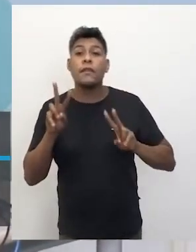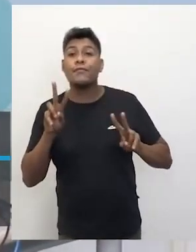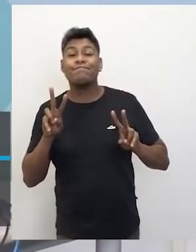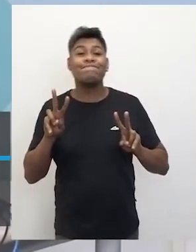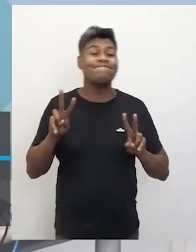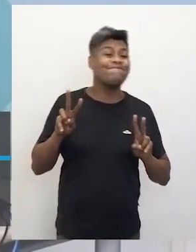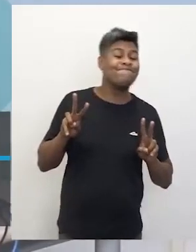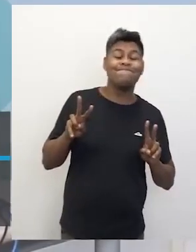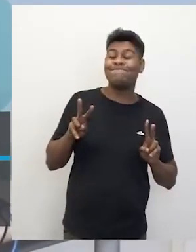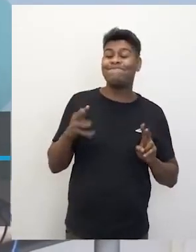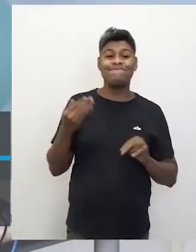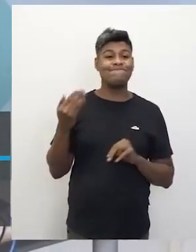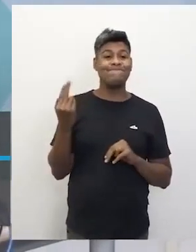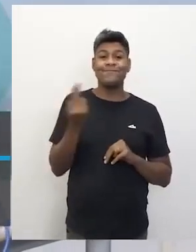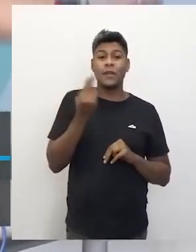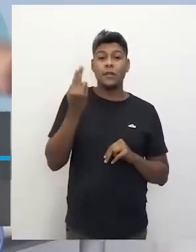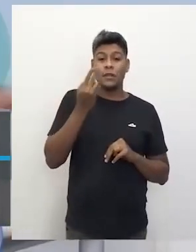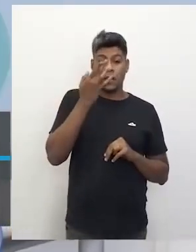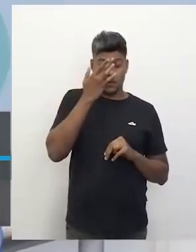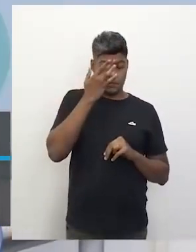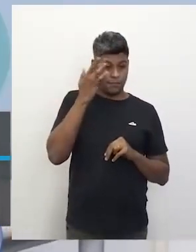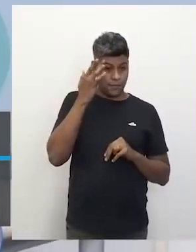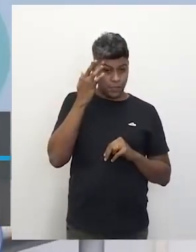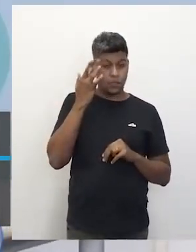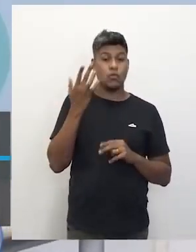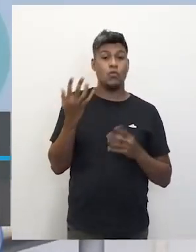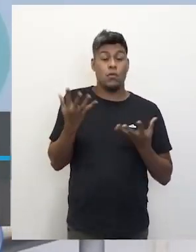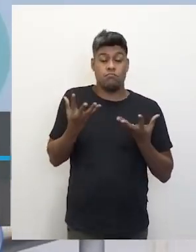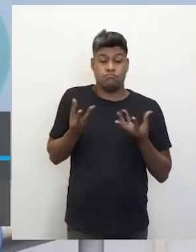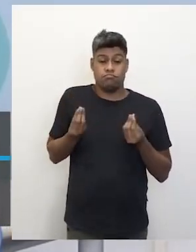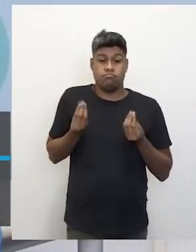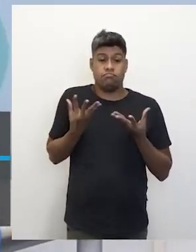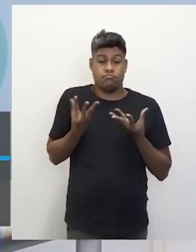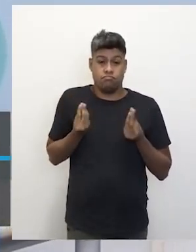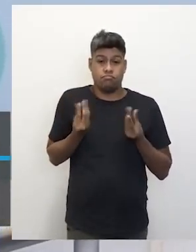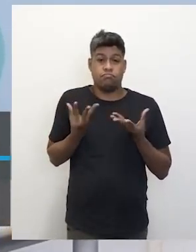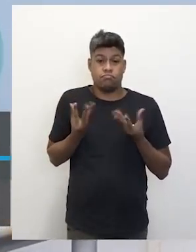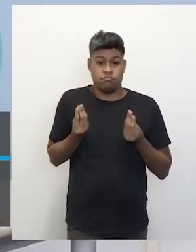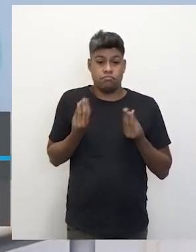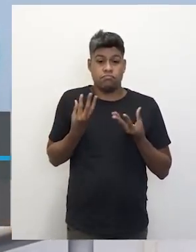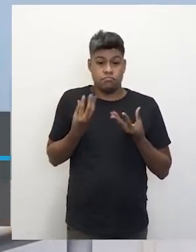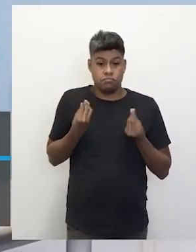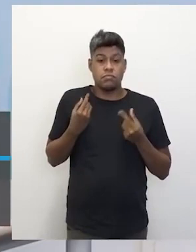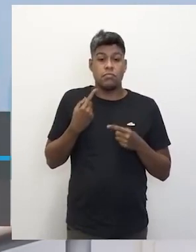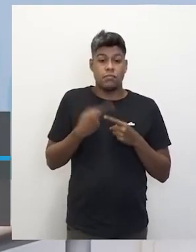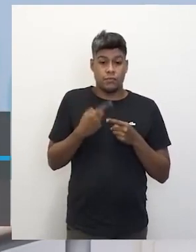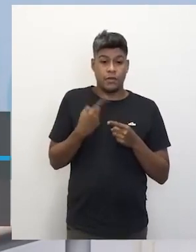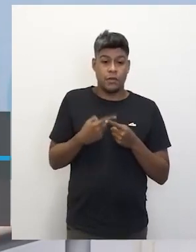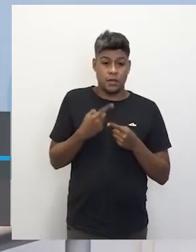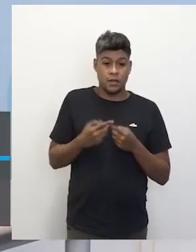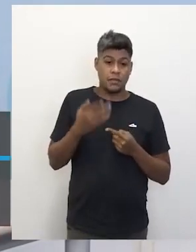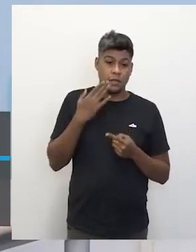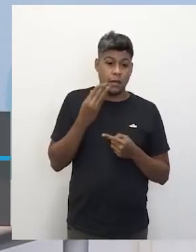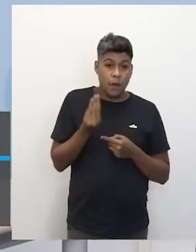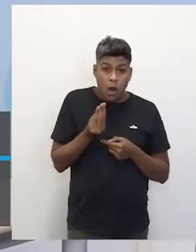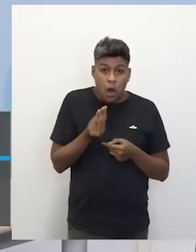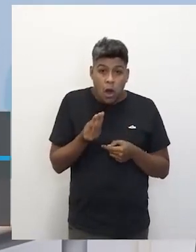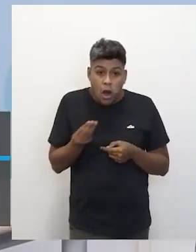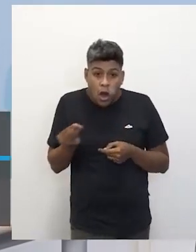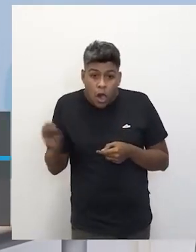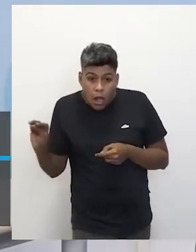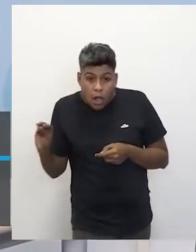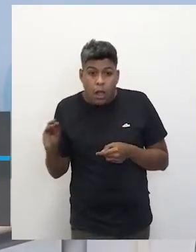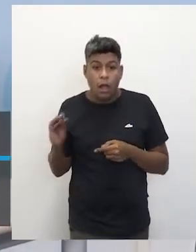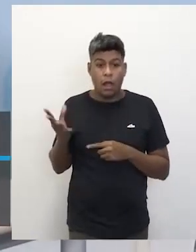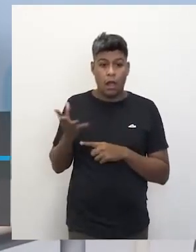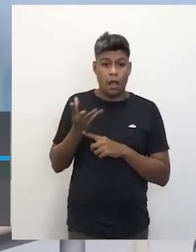quantidade absurda de pessoas, vidro na frente, um monte de coisa, né? Sim. Por causa justamente desse valor, né? Roubar a obra de arte